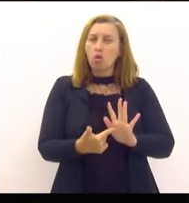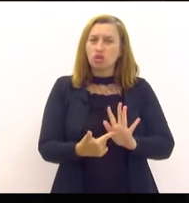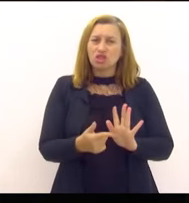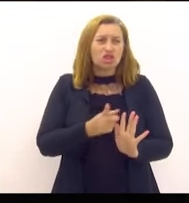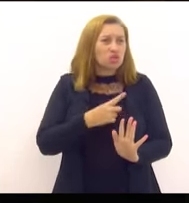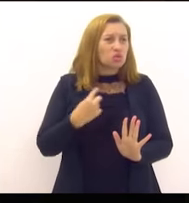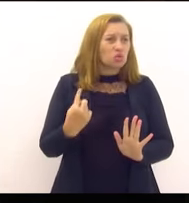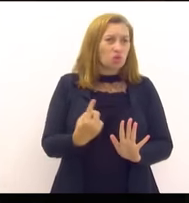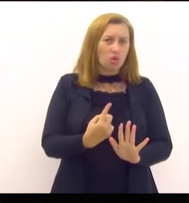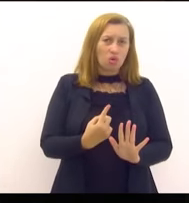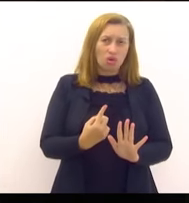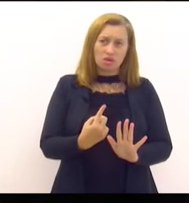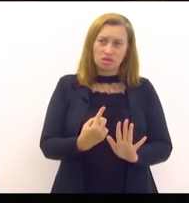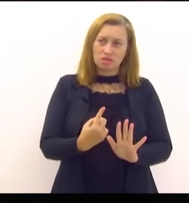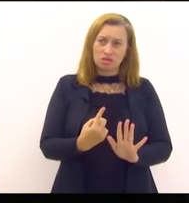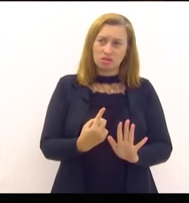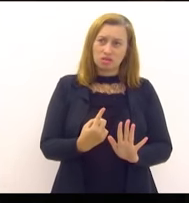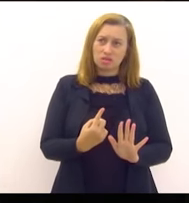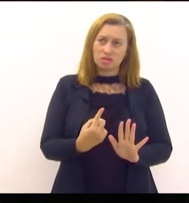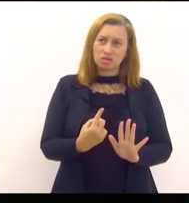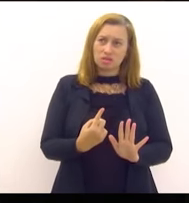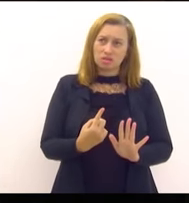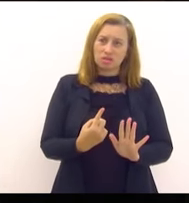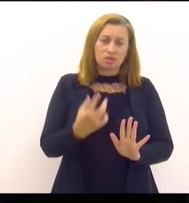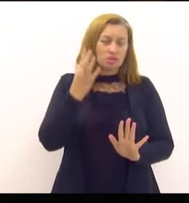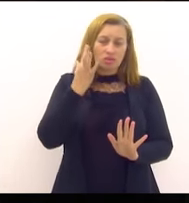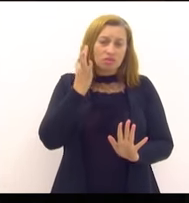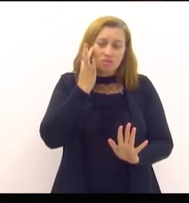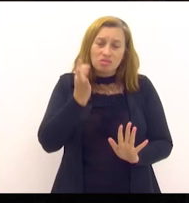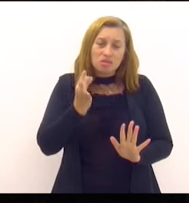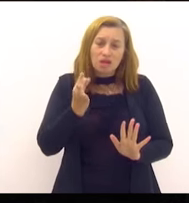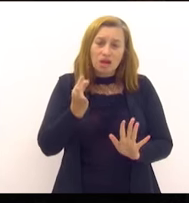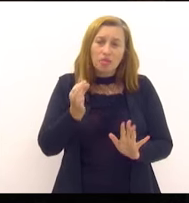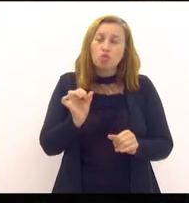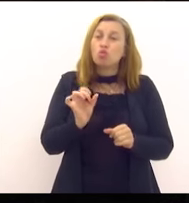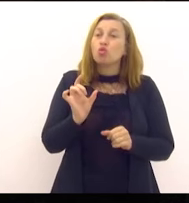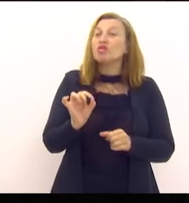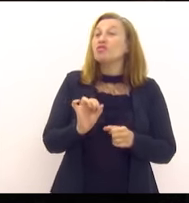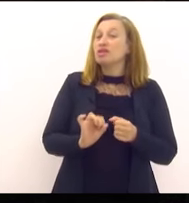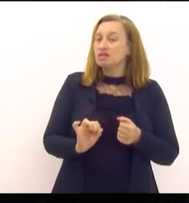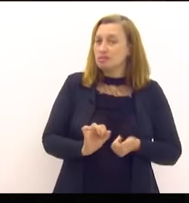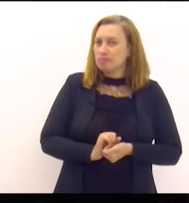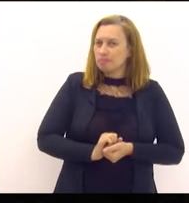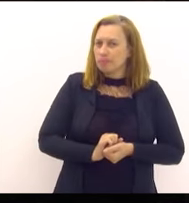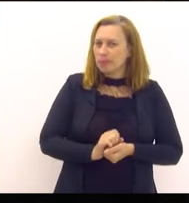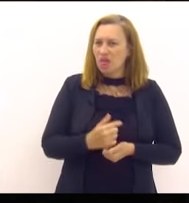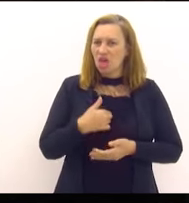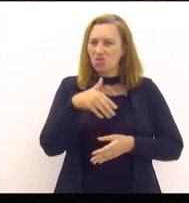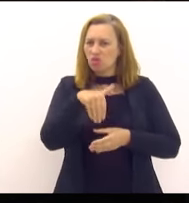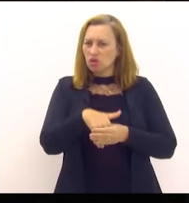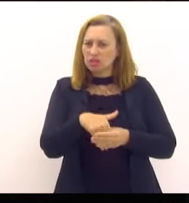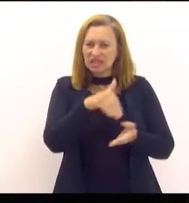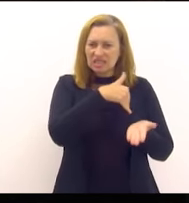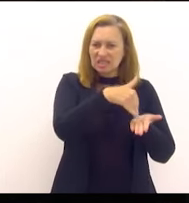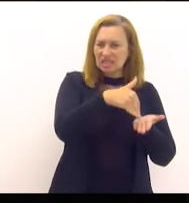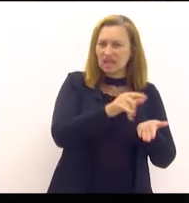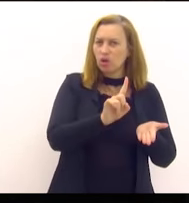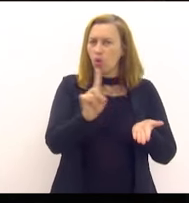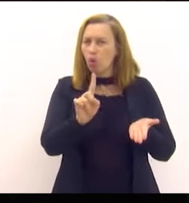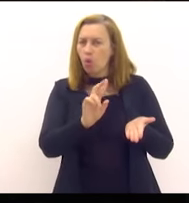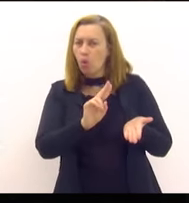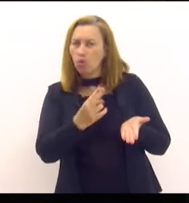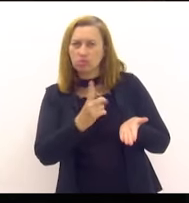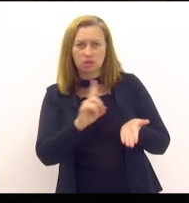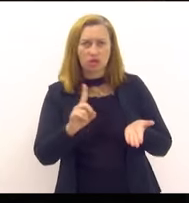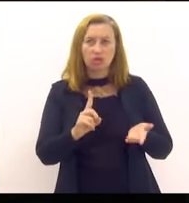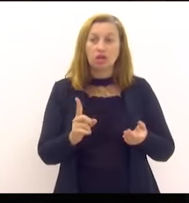deputados, à mercê dos seus próprios casuísmos. Eu não estou aqui para votar secretário ou não votar secretário.